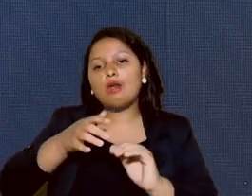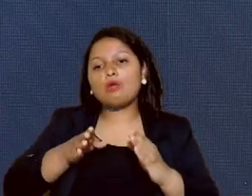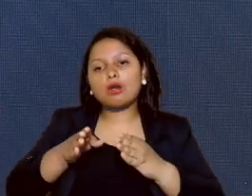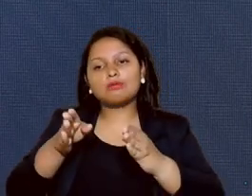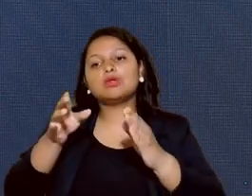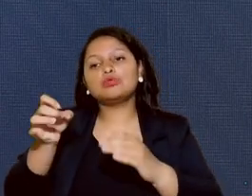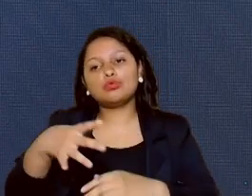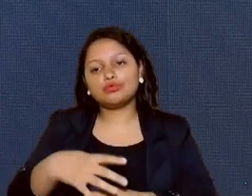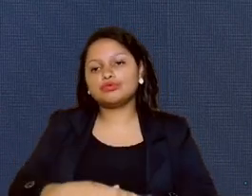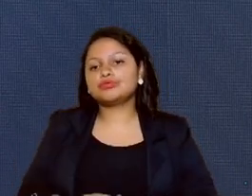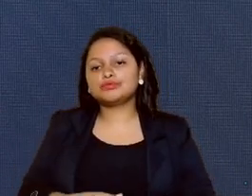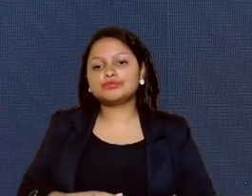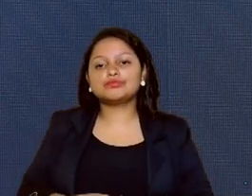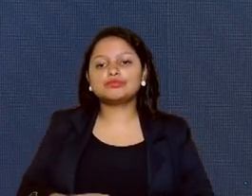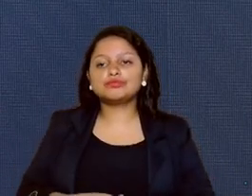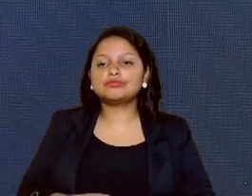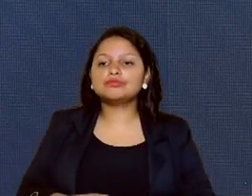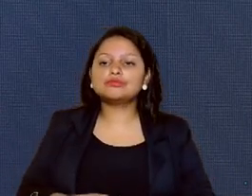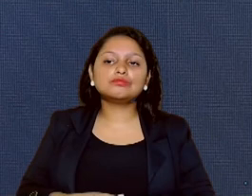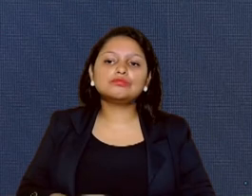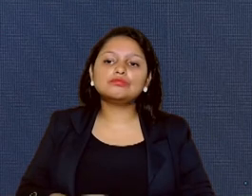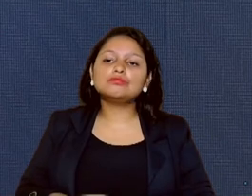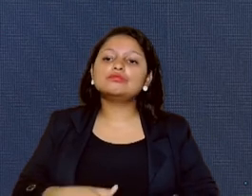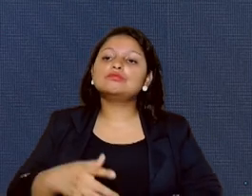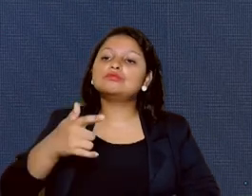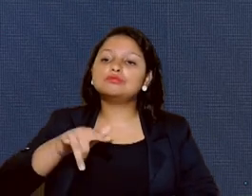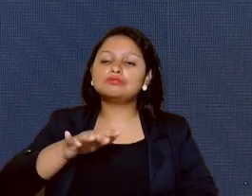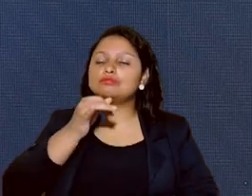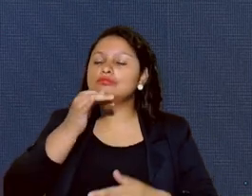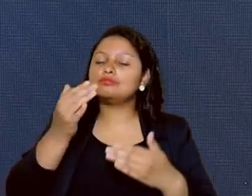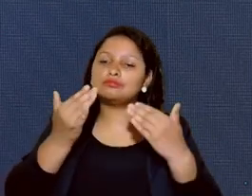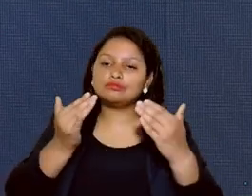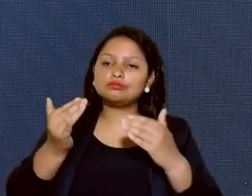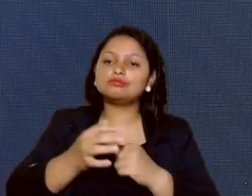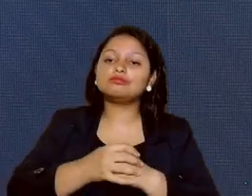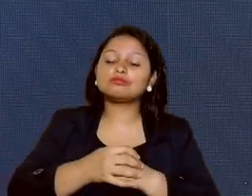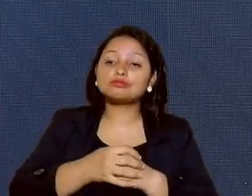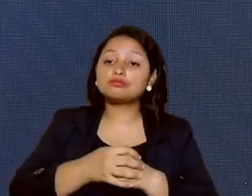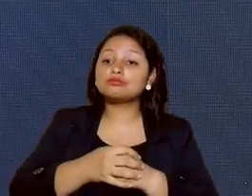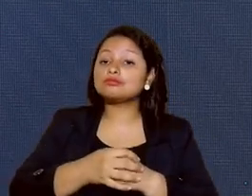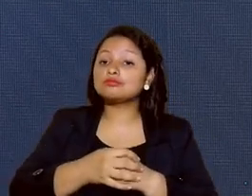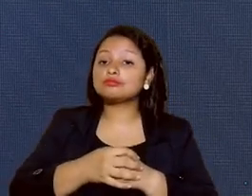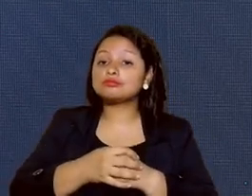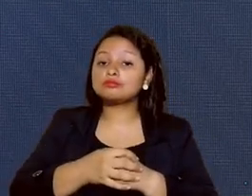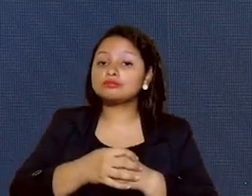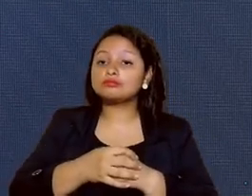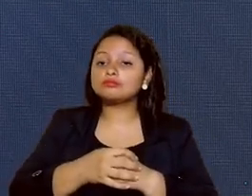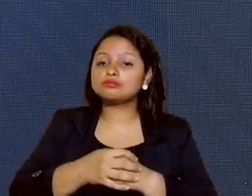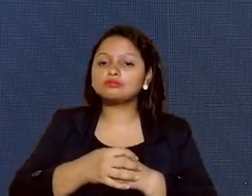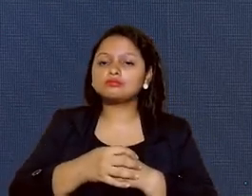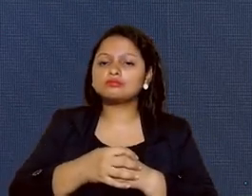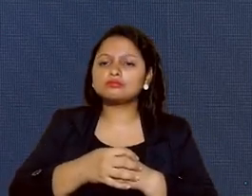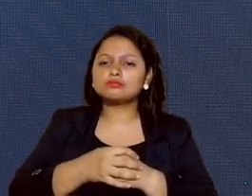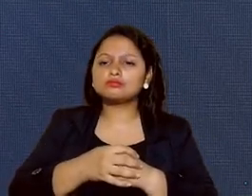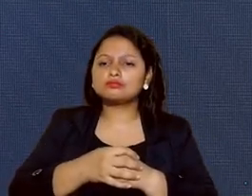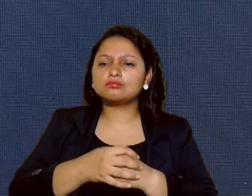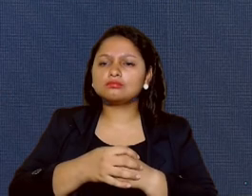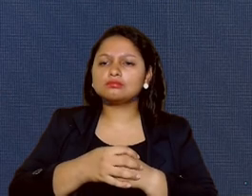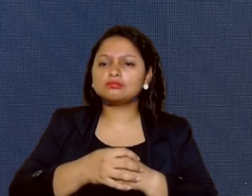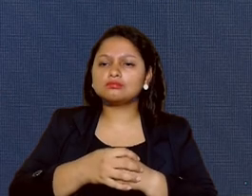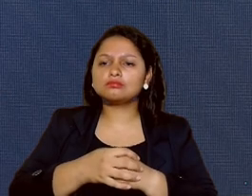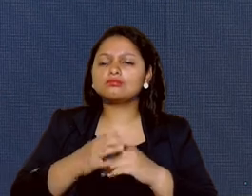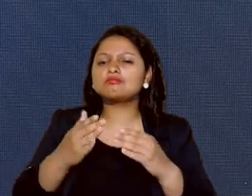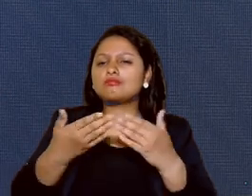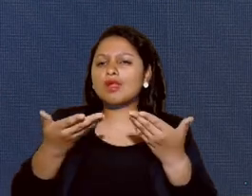tem volta e de novo fazendo uma analogia que eu gosto a gente você também tá vivendo esse esse meio Open Health openchuurus então